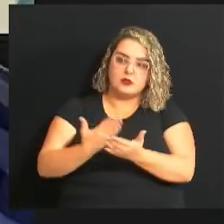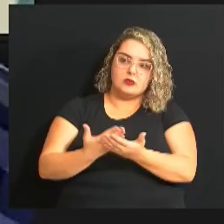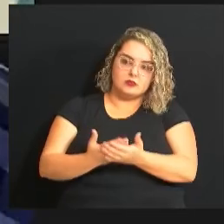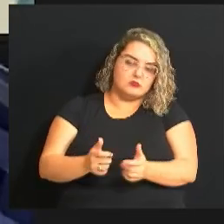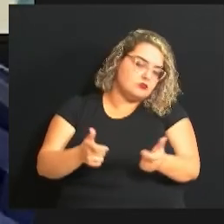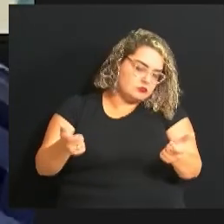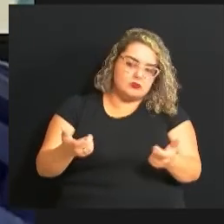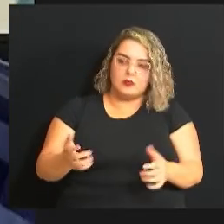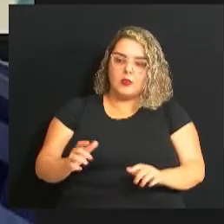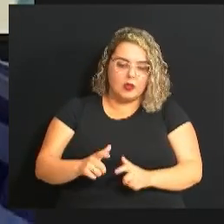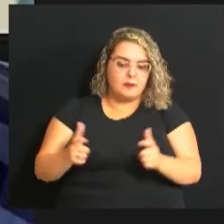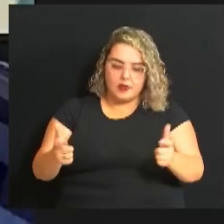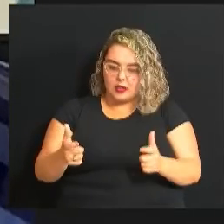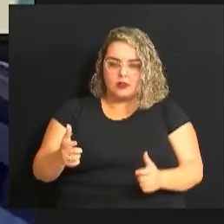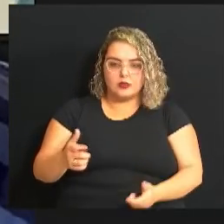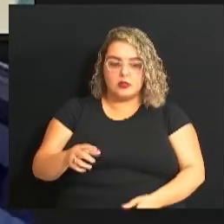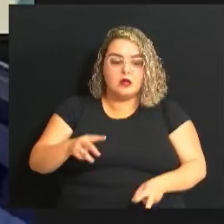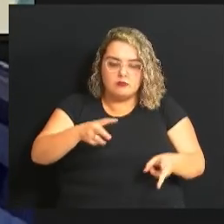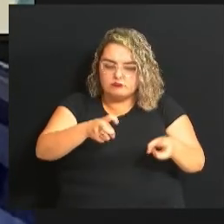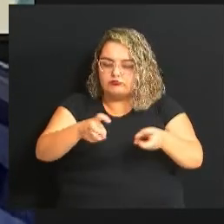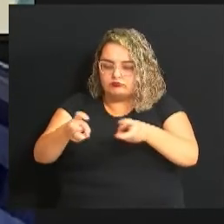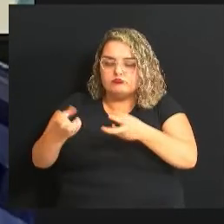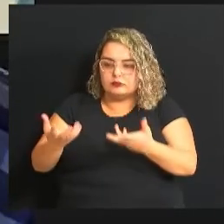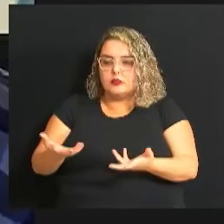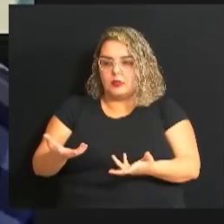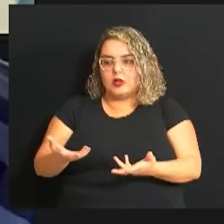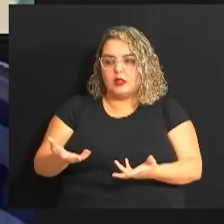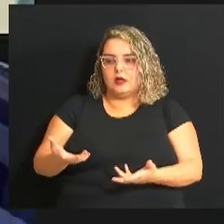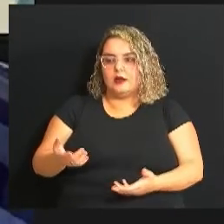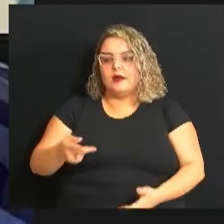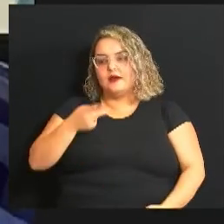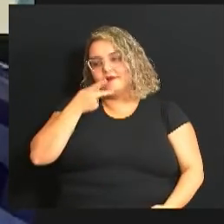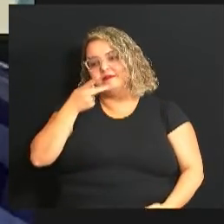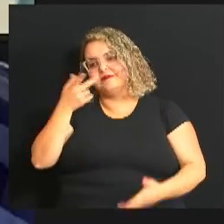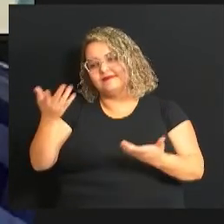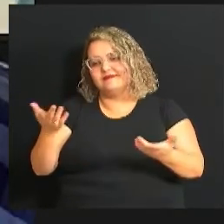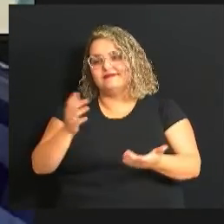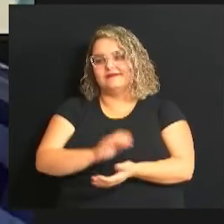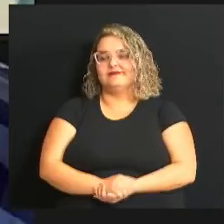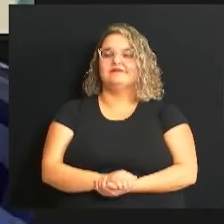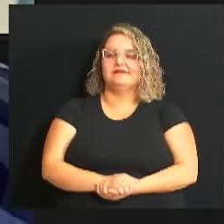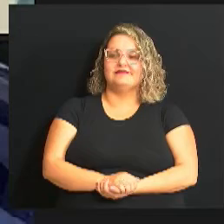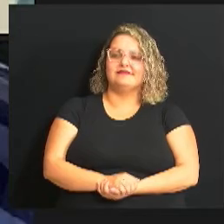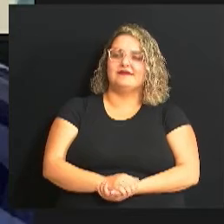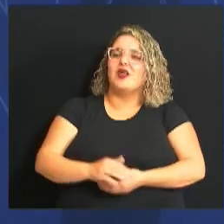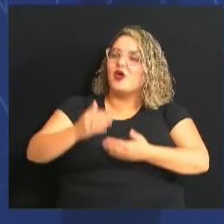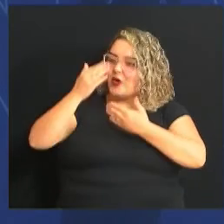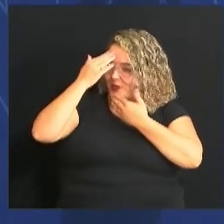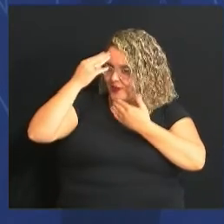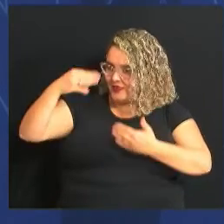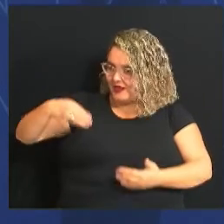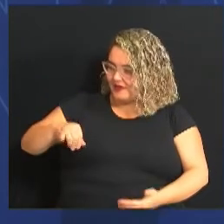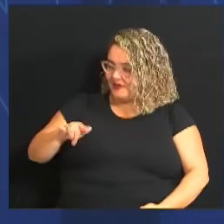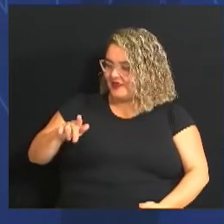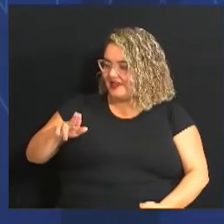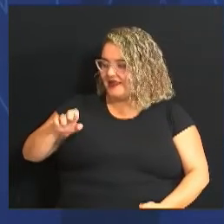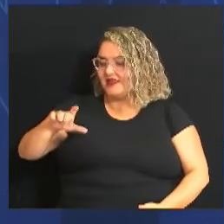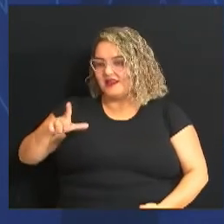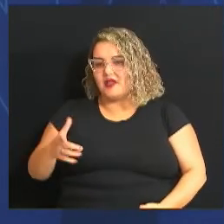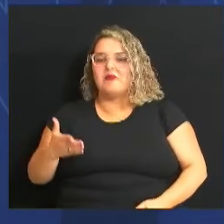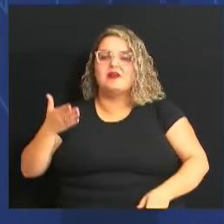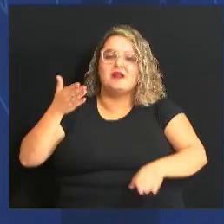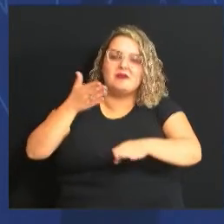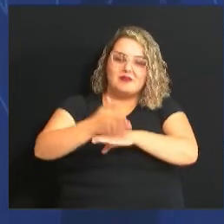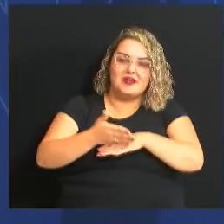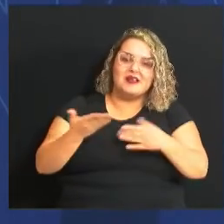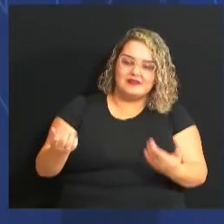estão engajadas. Então, essa é a minha consideração final. Muito obrigado, Miguel Bunge, pela participação aqui